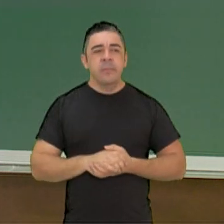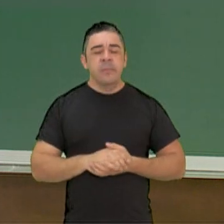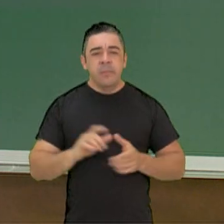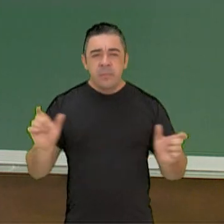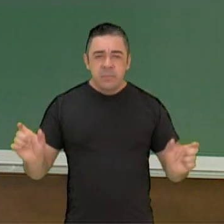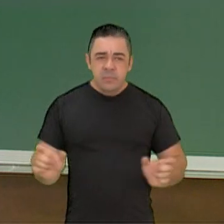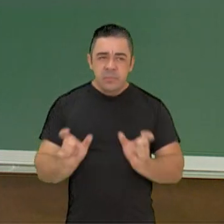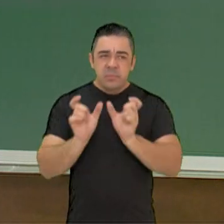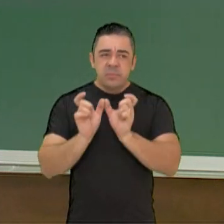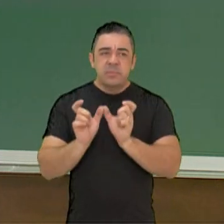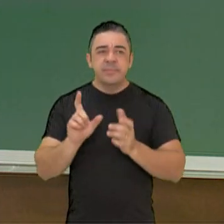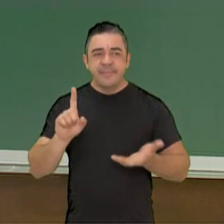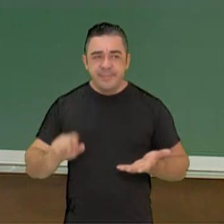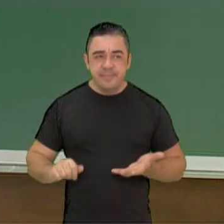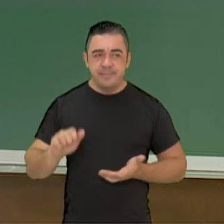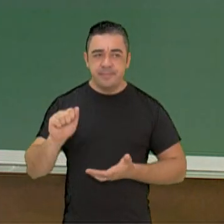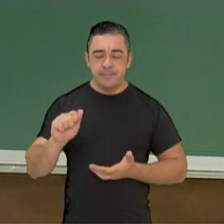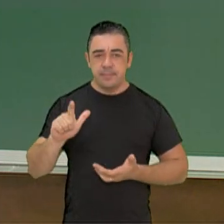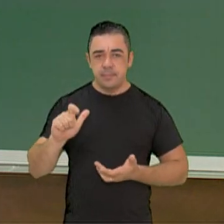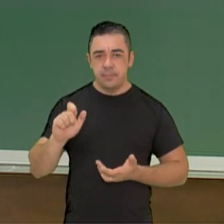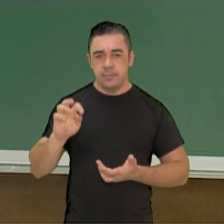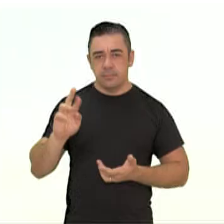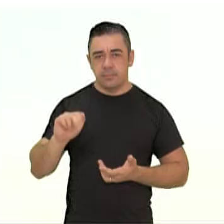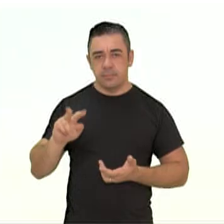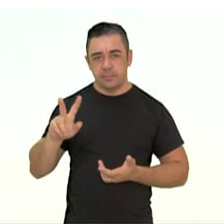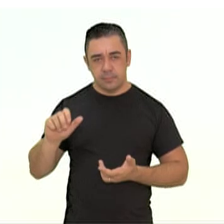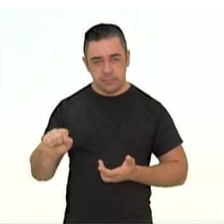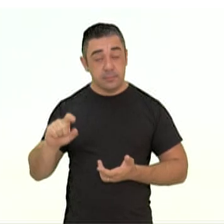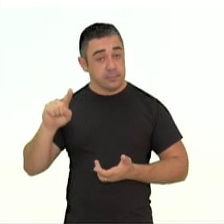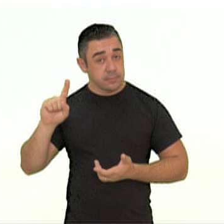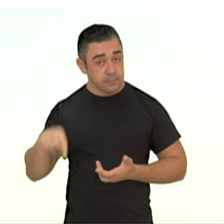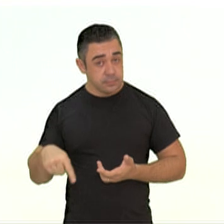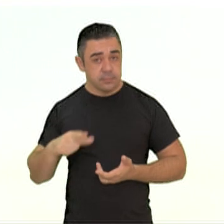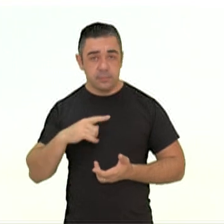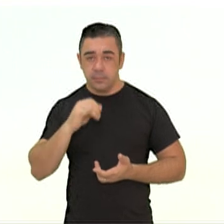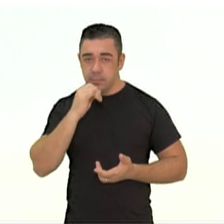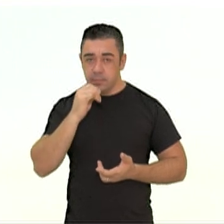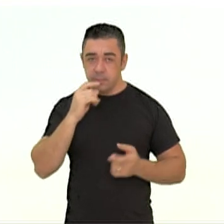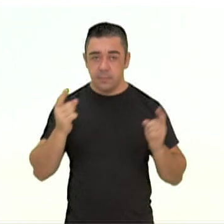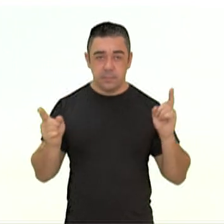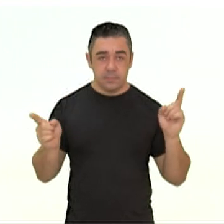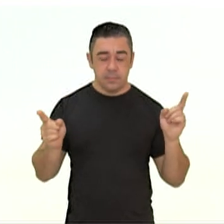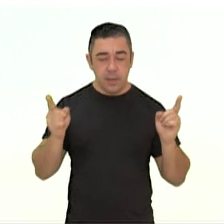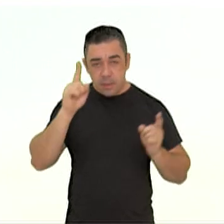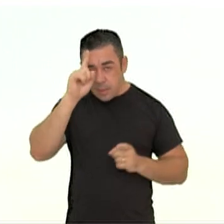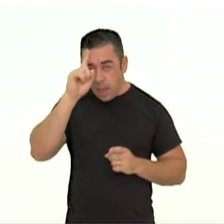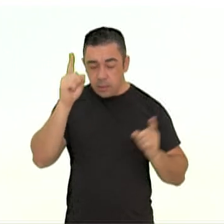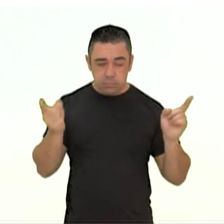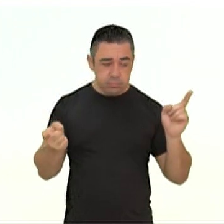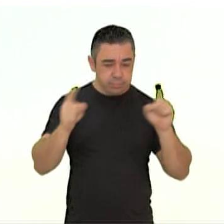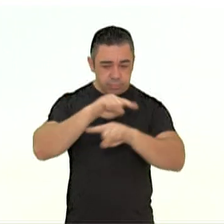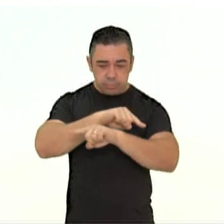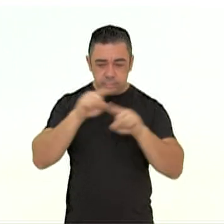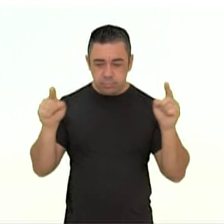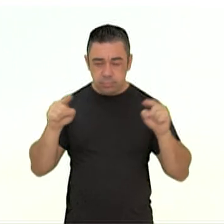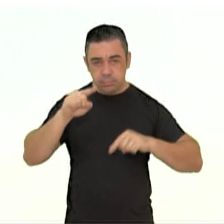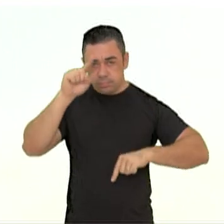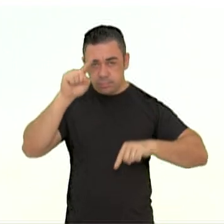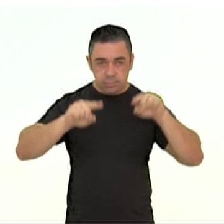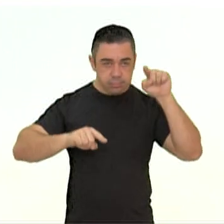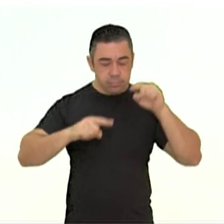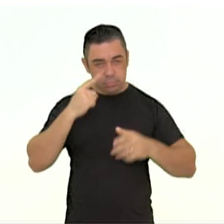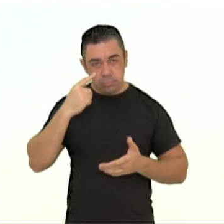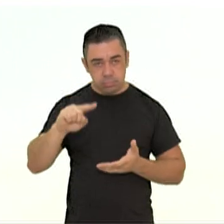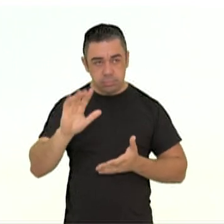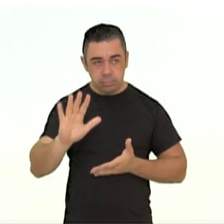Conjunções alternativas são aquelas que adotam uma alternância de ideias. Lembram lá, pessoal? Vamos rever